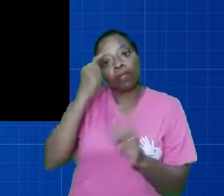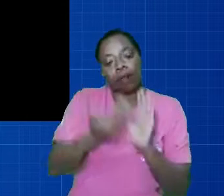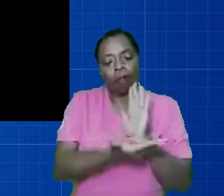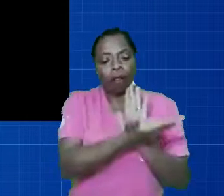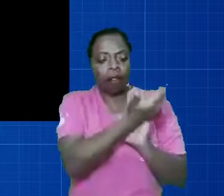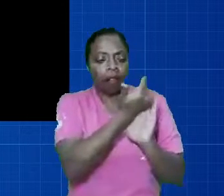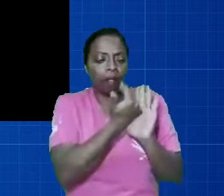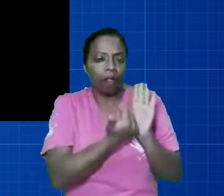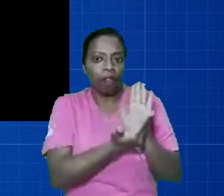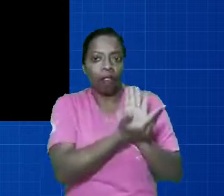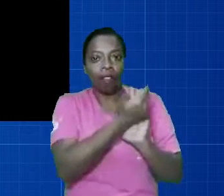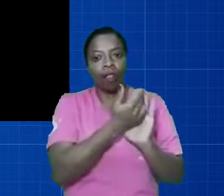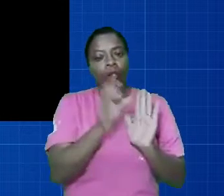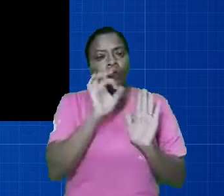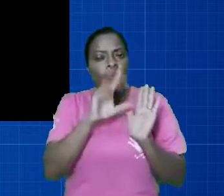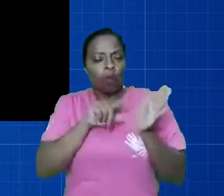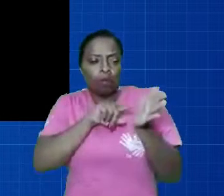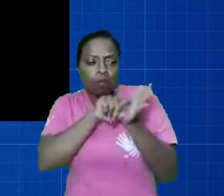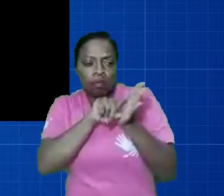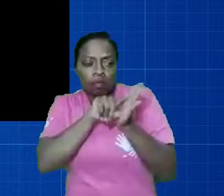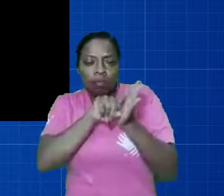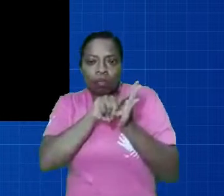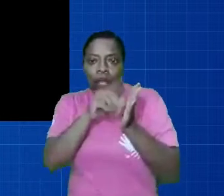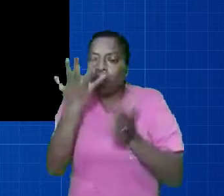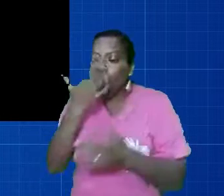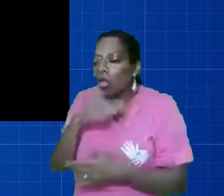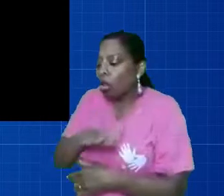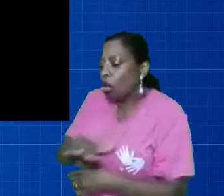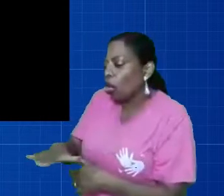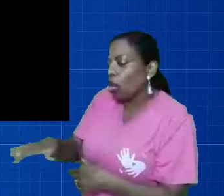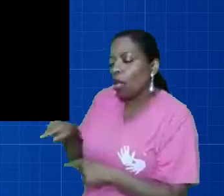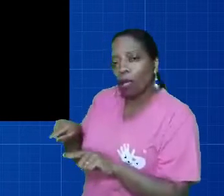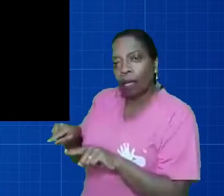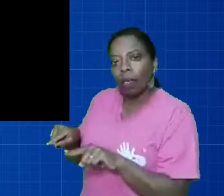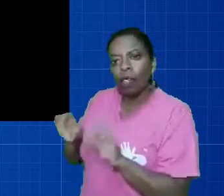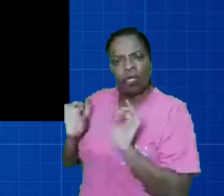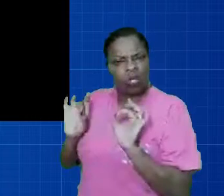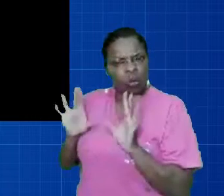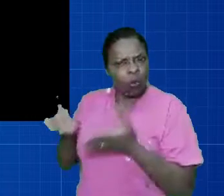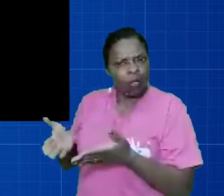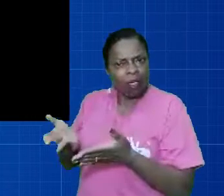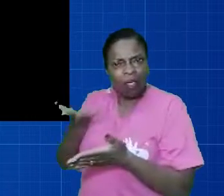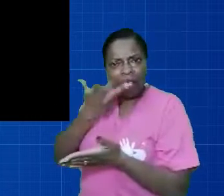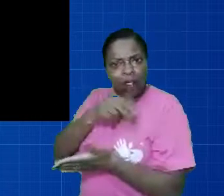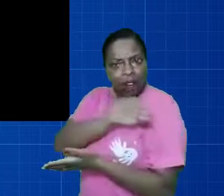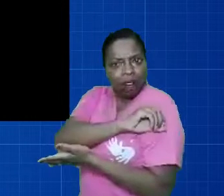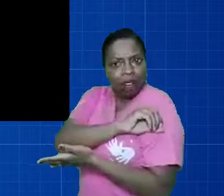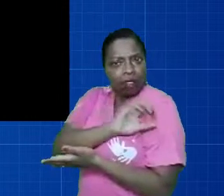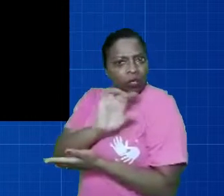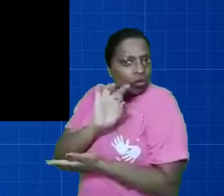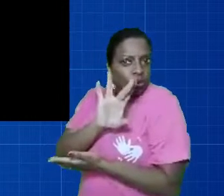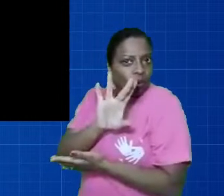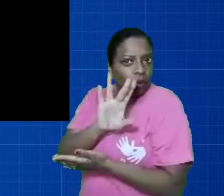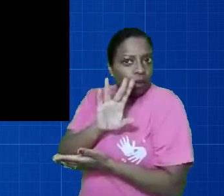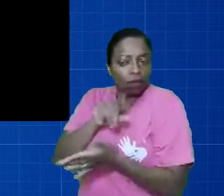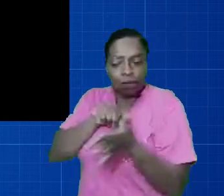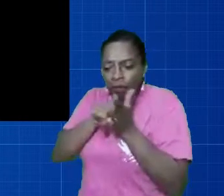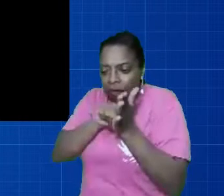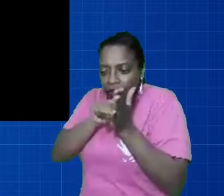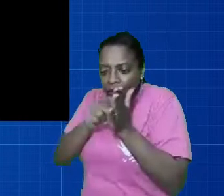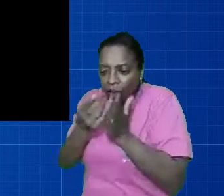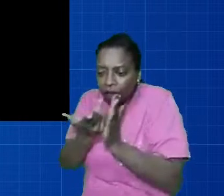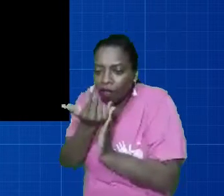apenas observado e analisado na educação infantil? Não, né? Aqui,